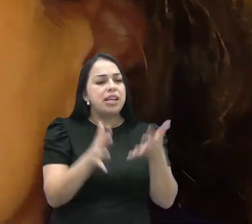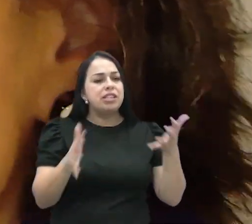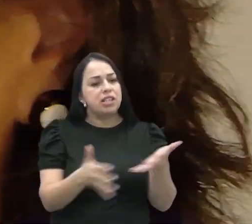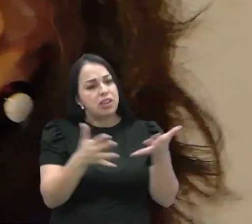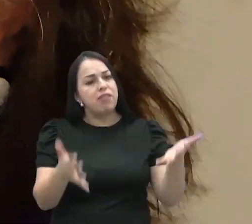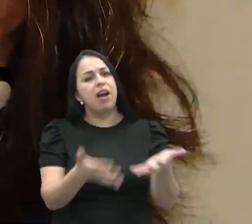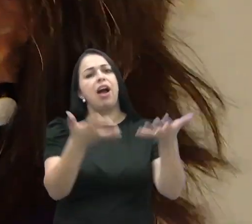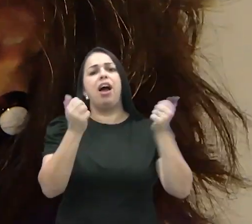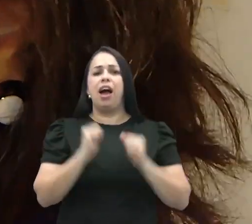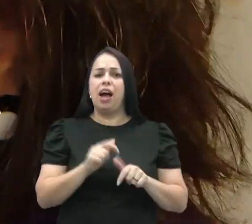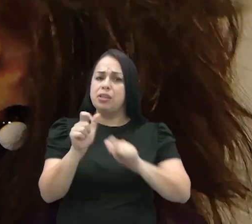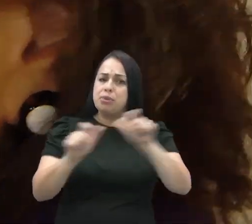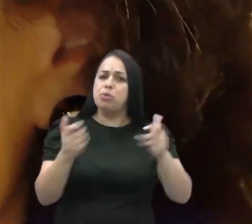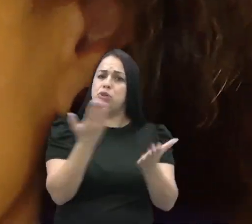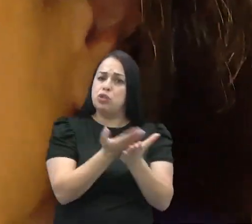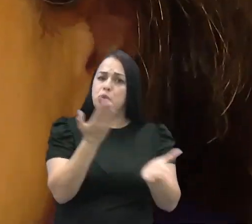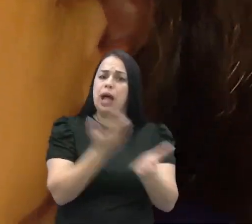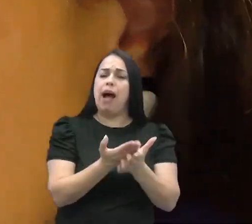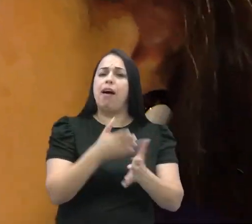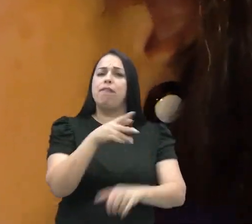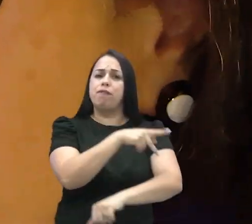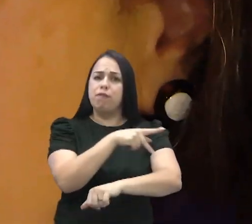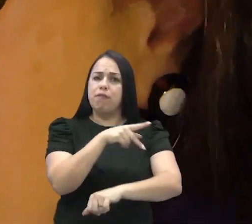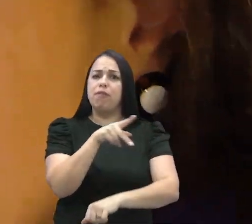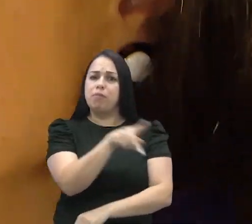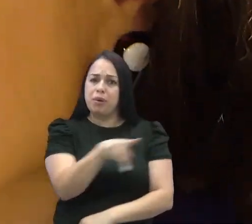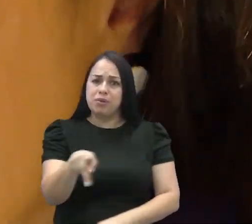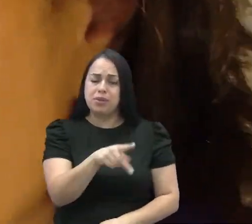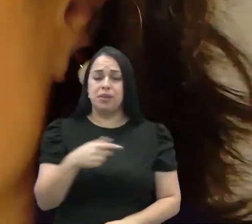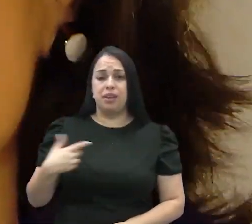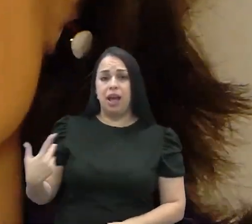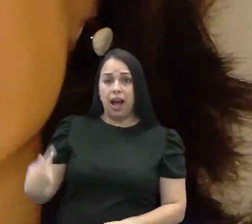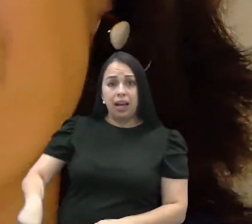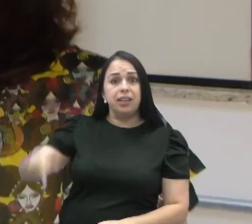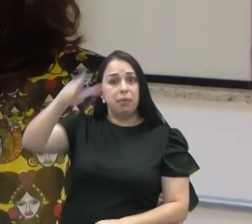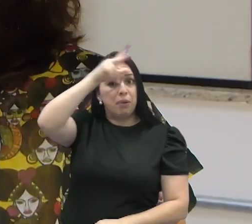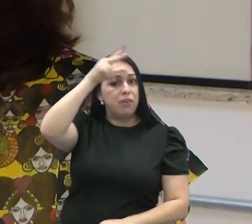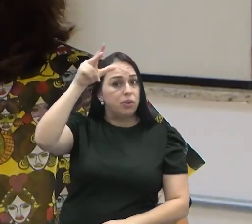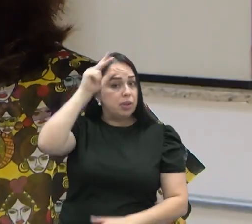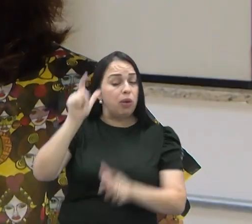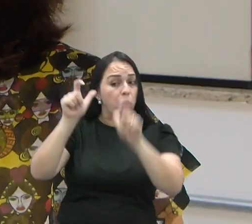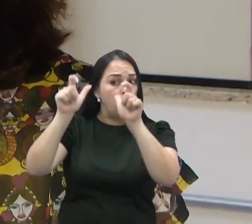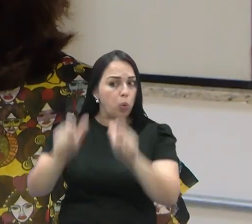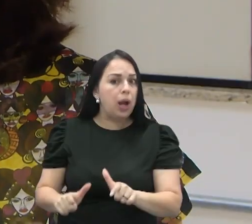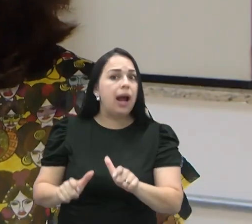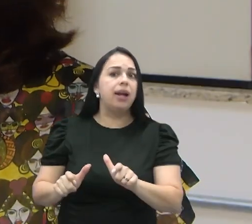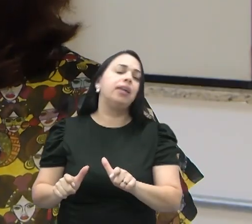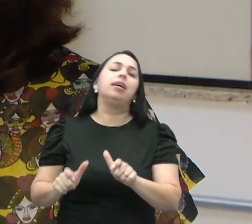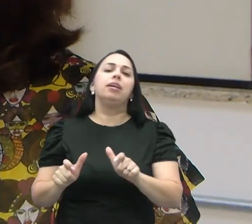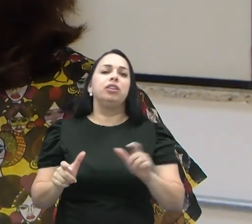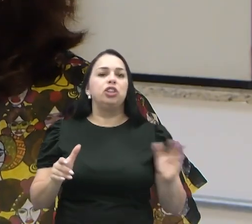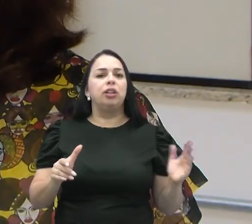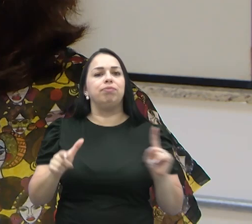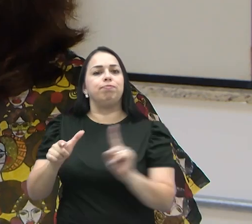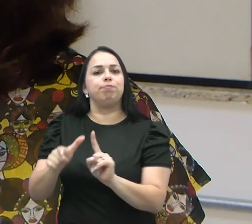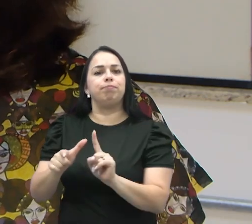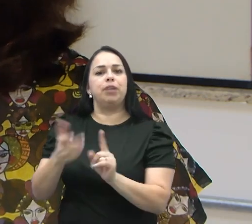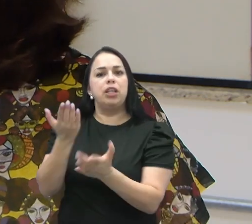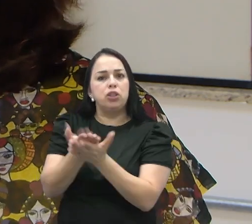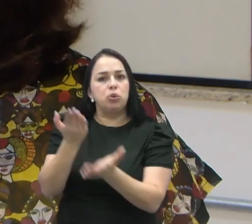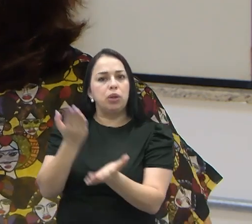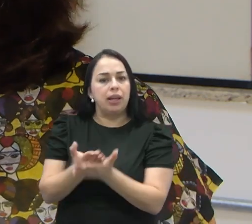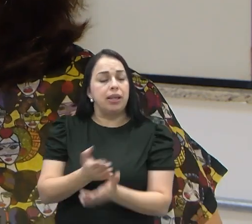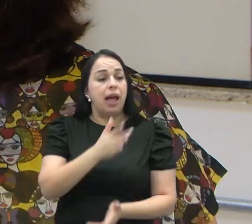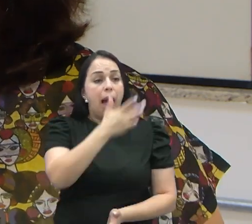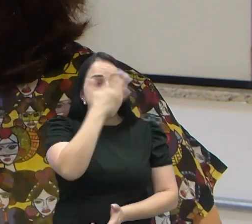preciso ampliar o incentivo na formação de novos professores. A Prefeitura de São José tem o Centro de Formação de